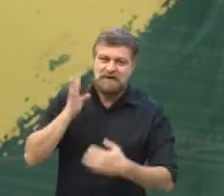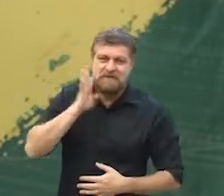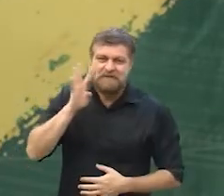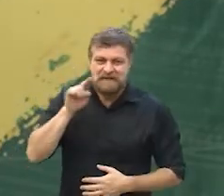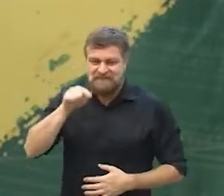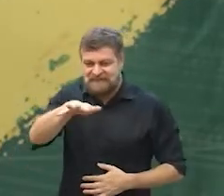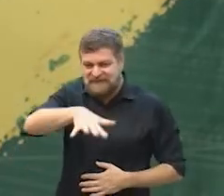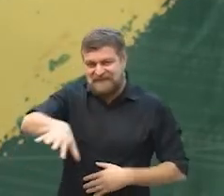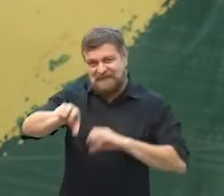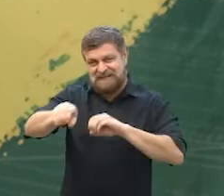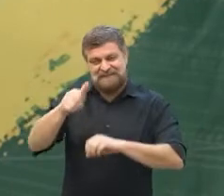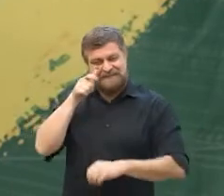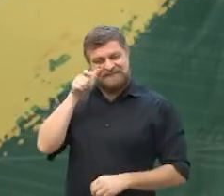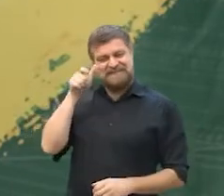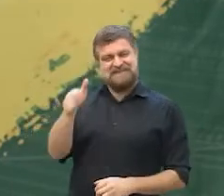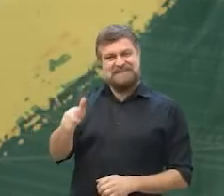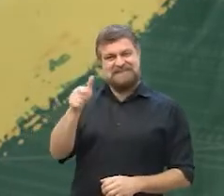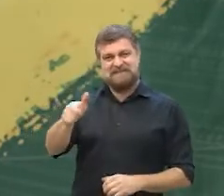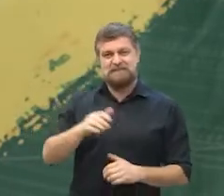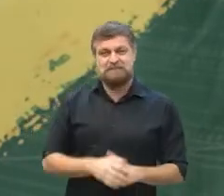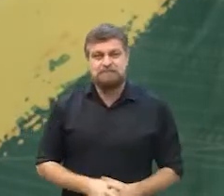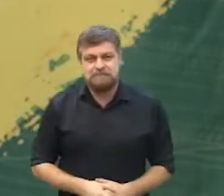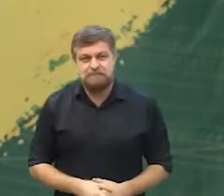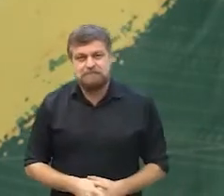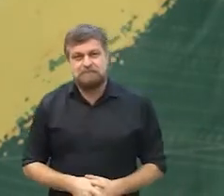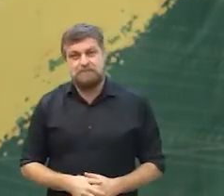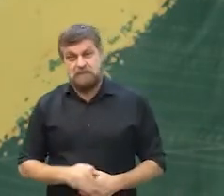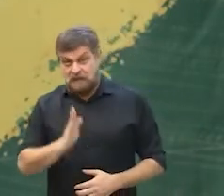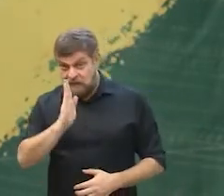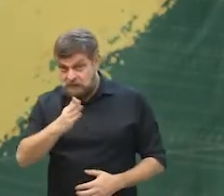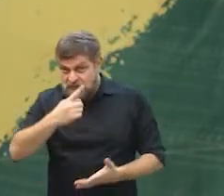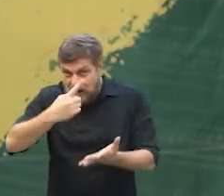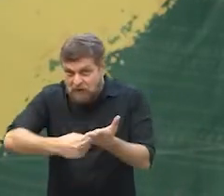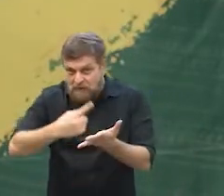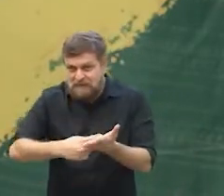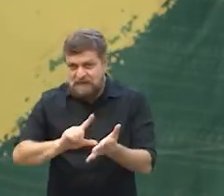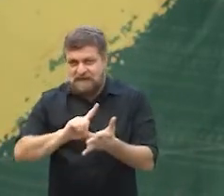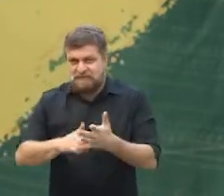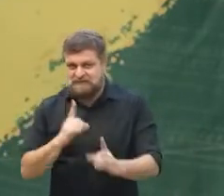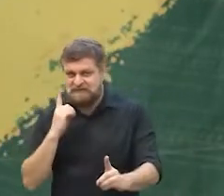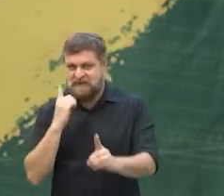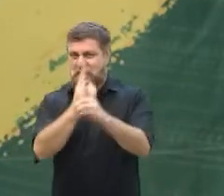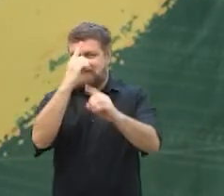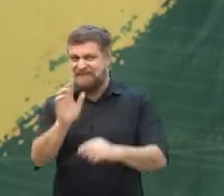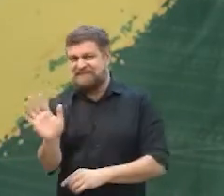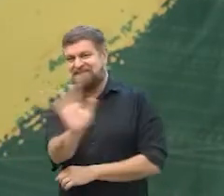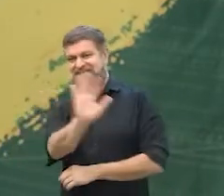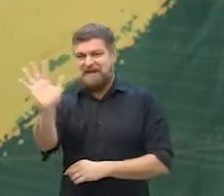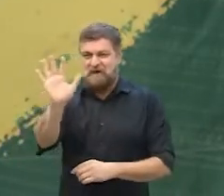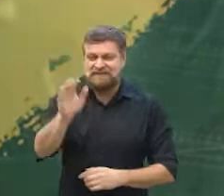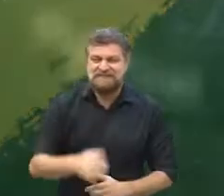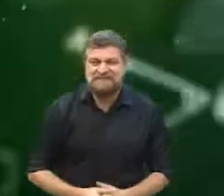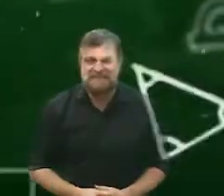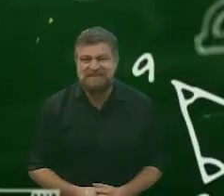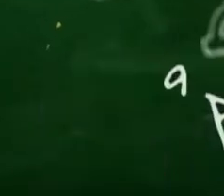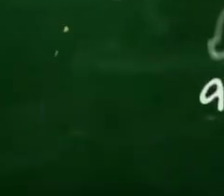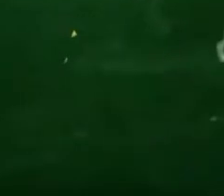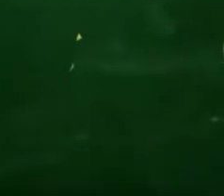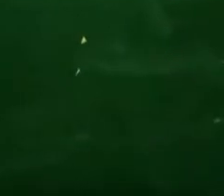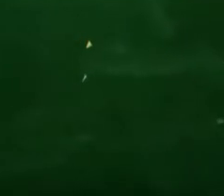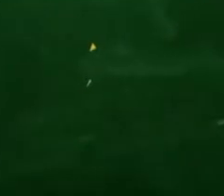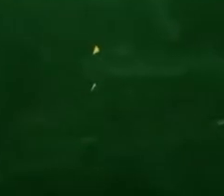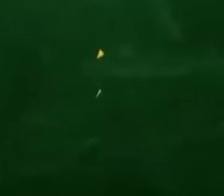aqui no quadro De Olho na Educação. Então, pessoal, já sabe, né? Até a próxima oportunidade. Tchau!